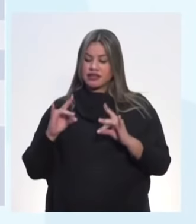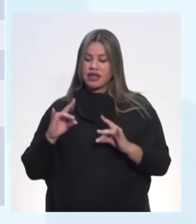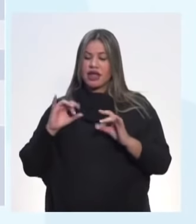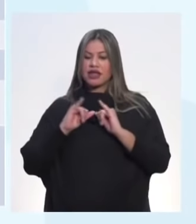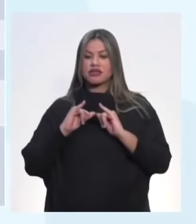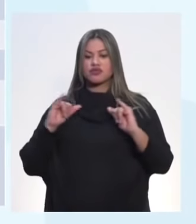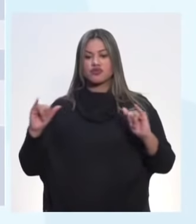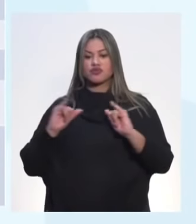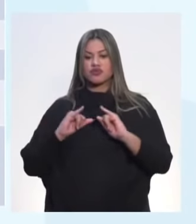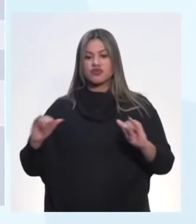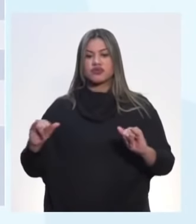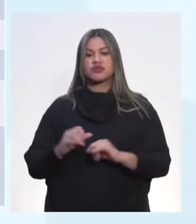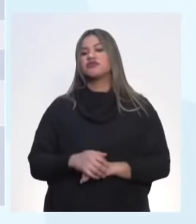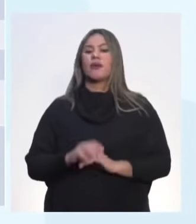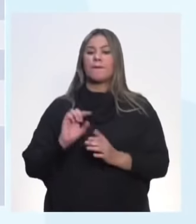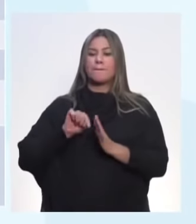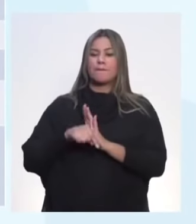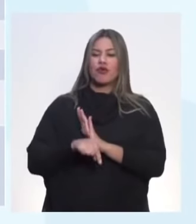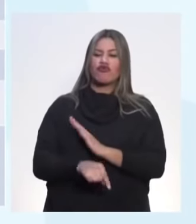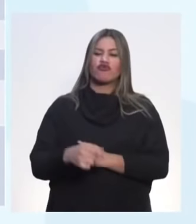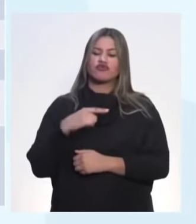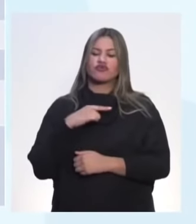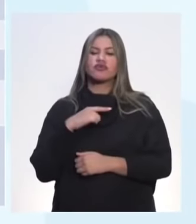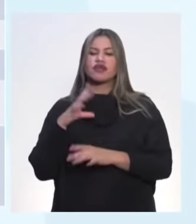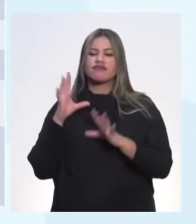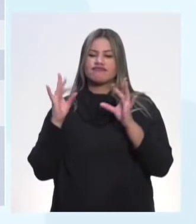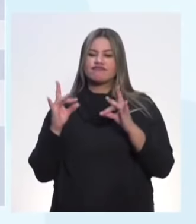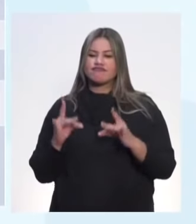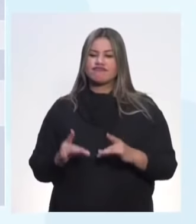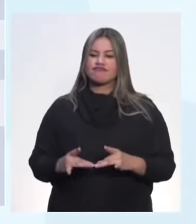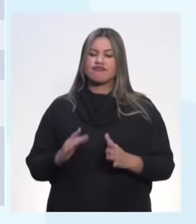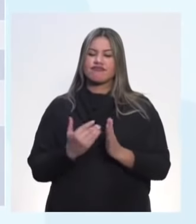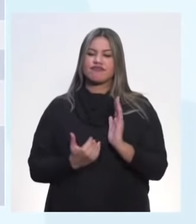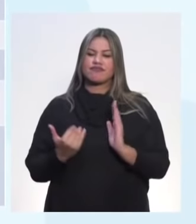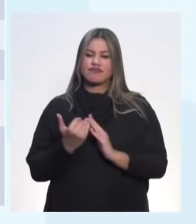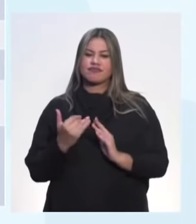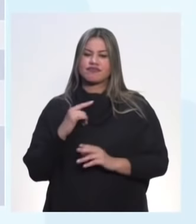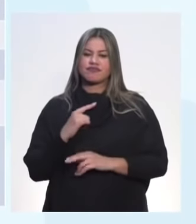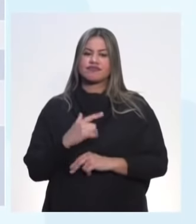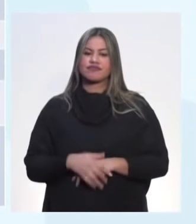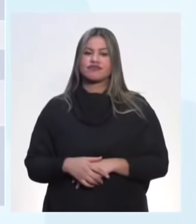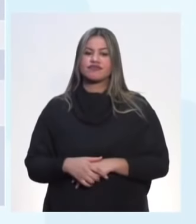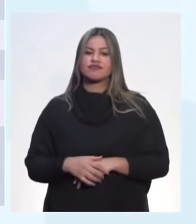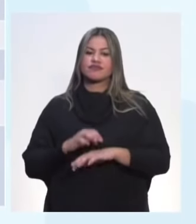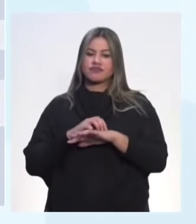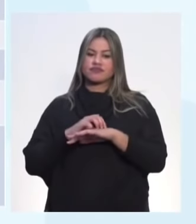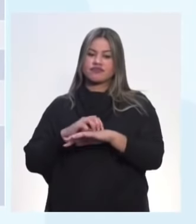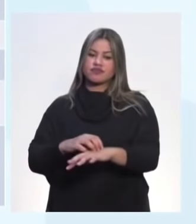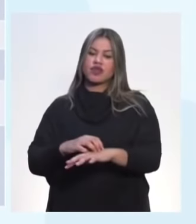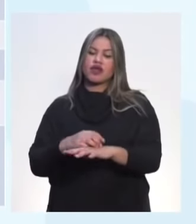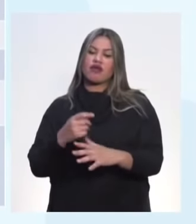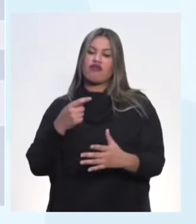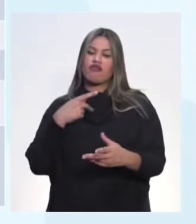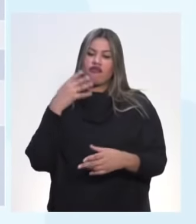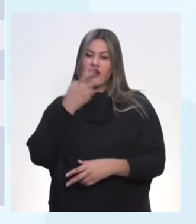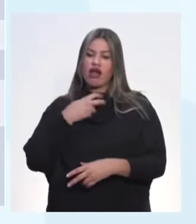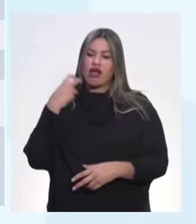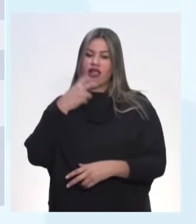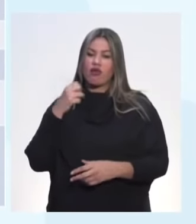sobre determinado assunto. Então, ela é mais rica em detalhes, ela aprofunda mais, certo? Publicação, na mídia falada ou